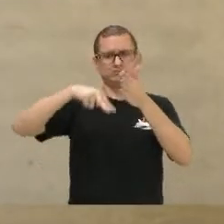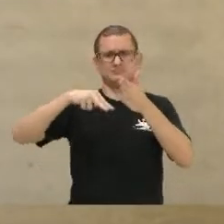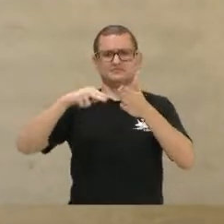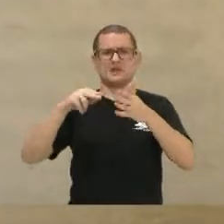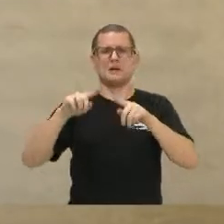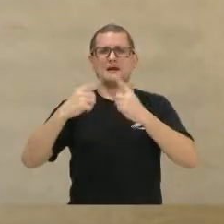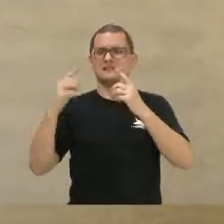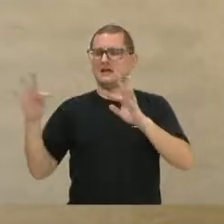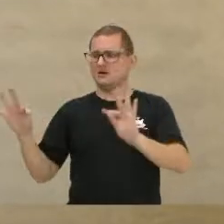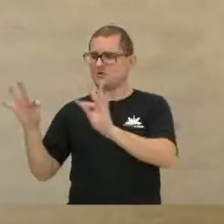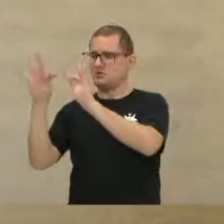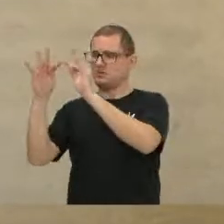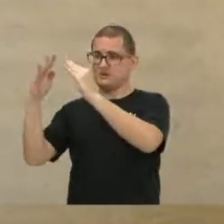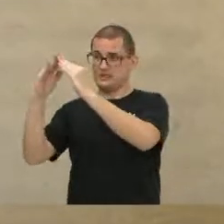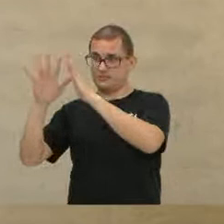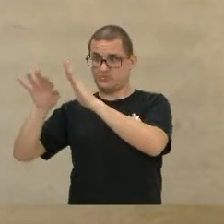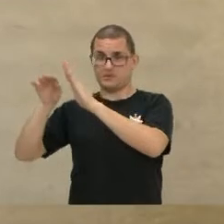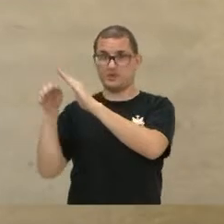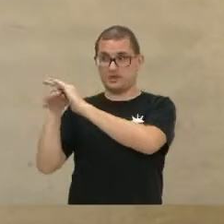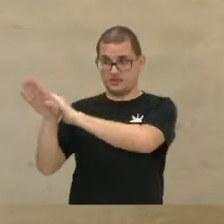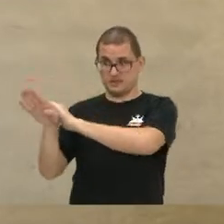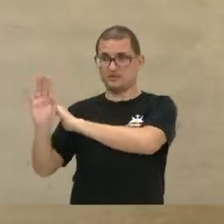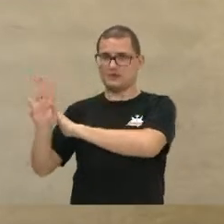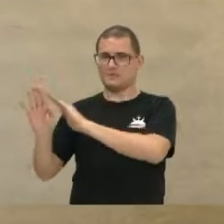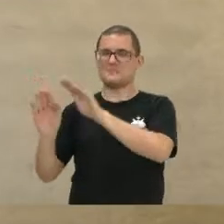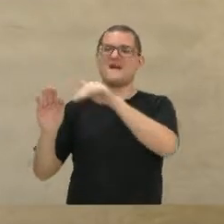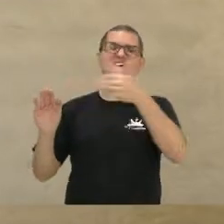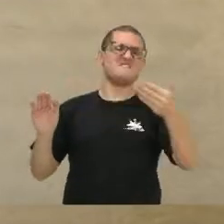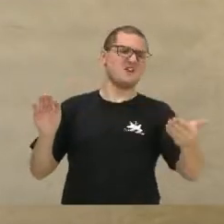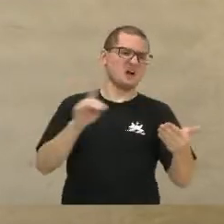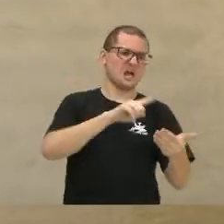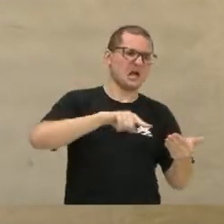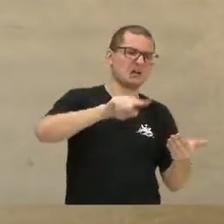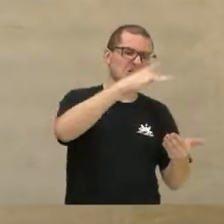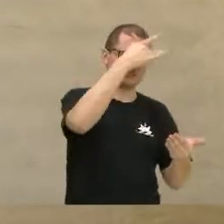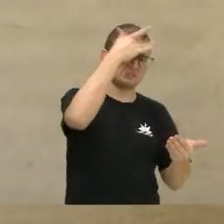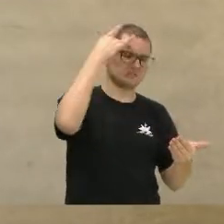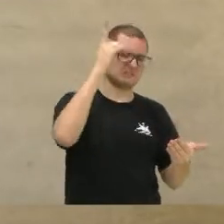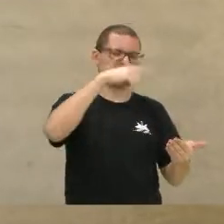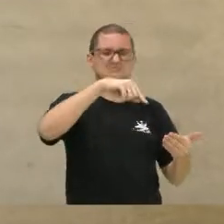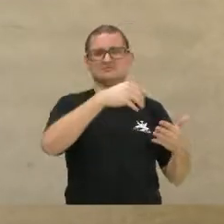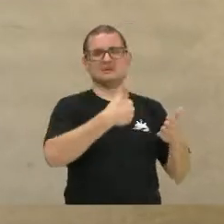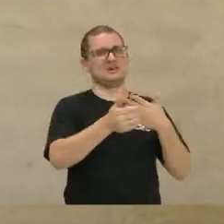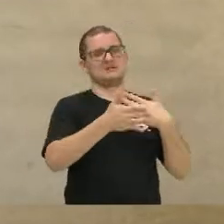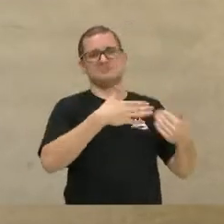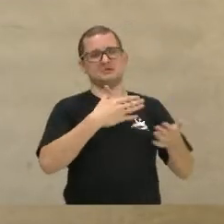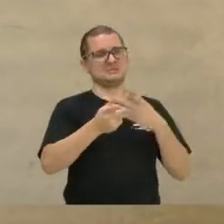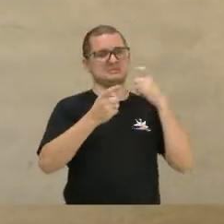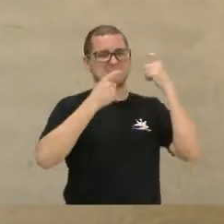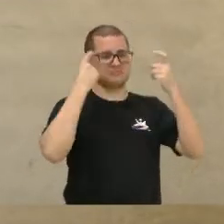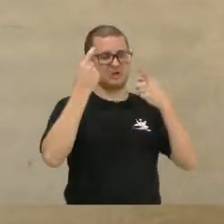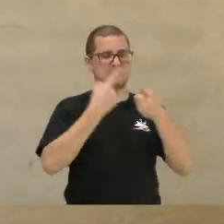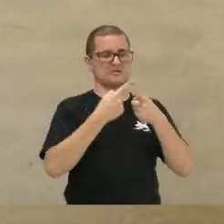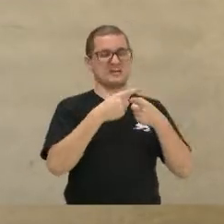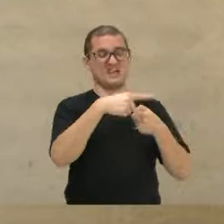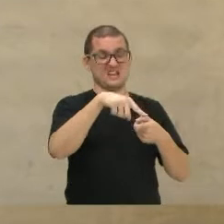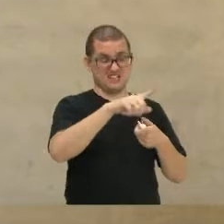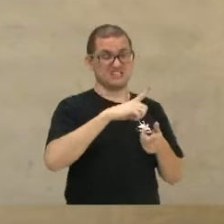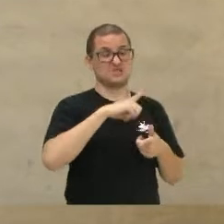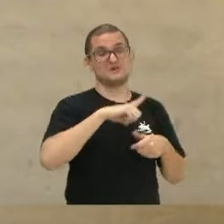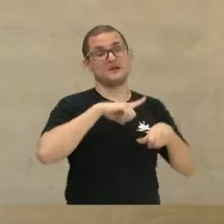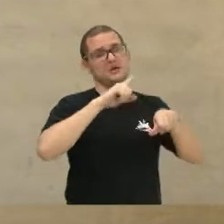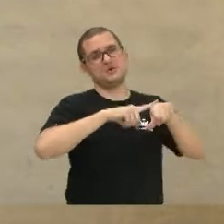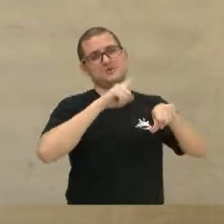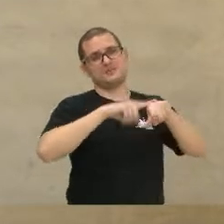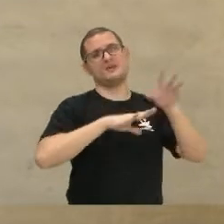templo deixo deixa o de lado e não nessas pois ele foi entregue às nações que durante os 42 meses